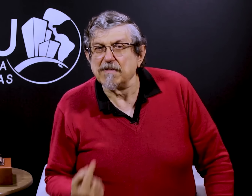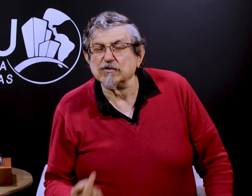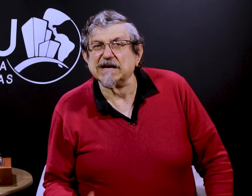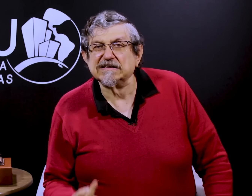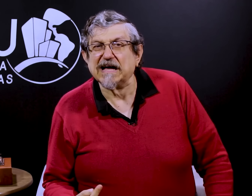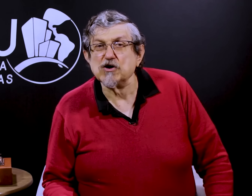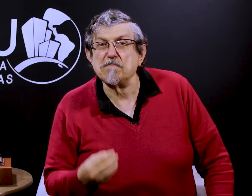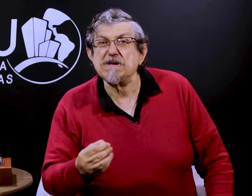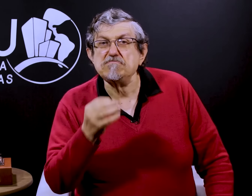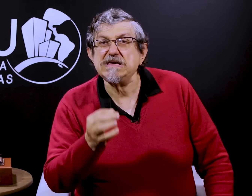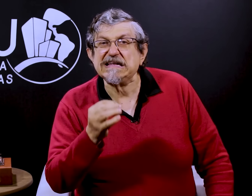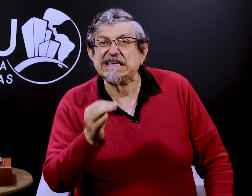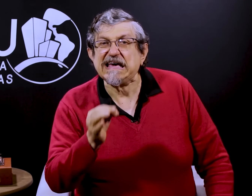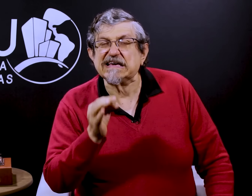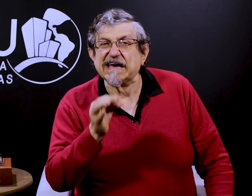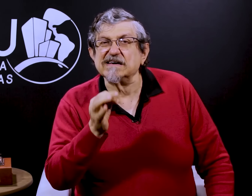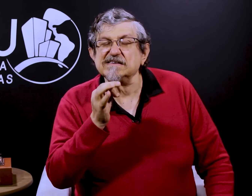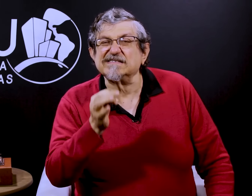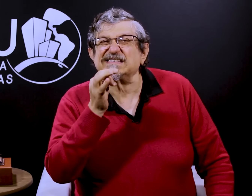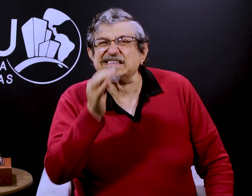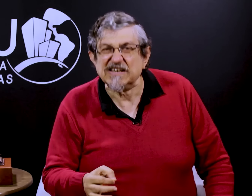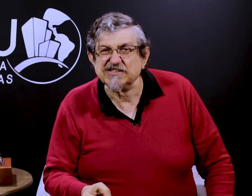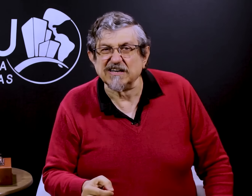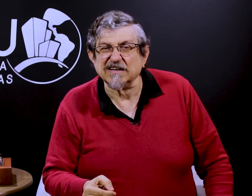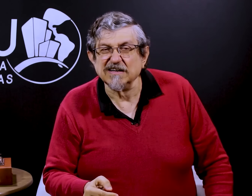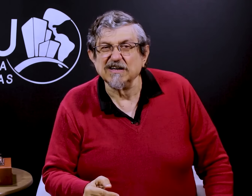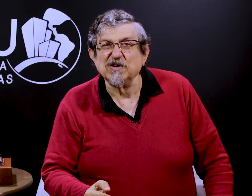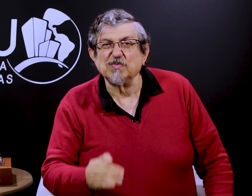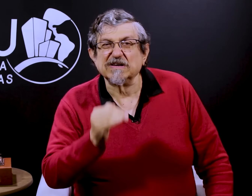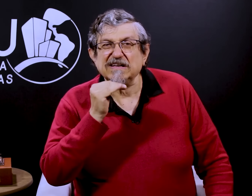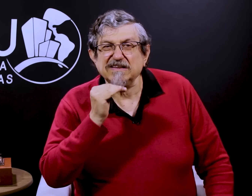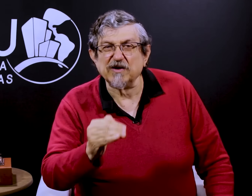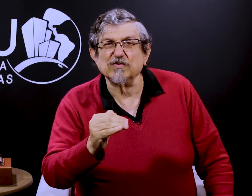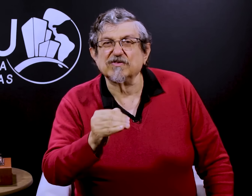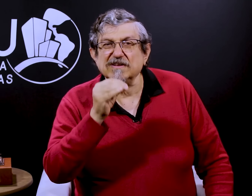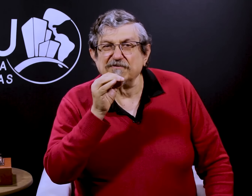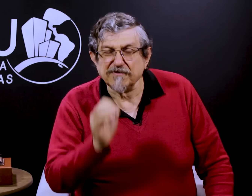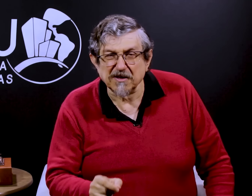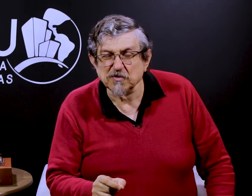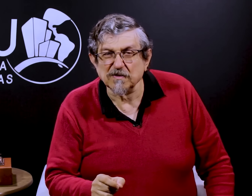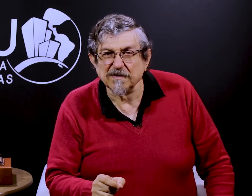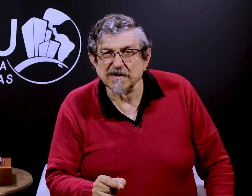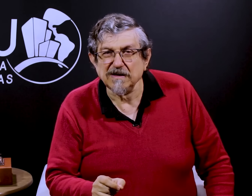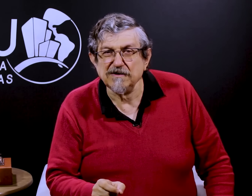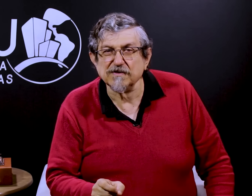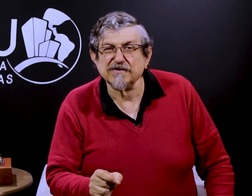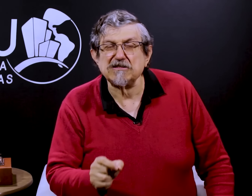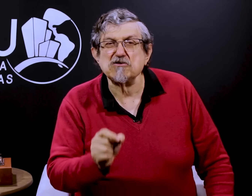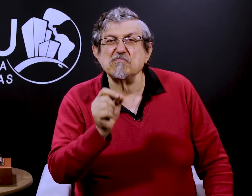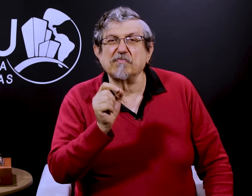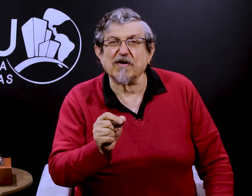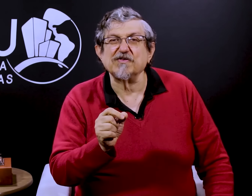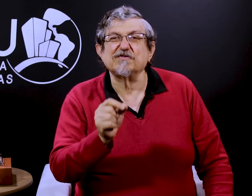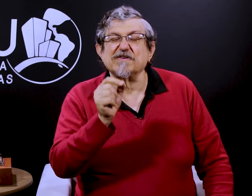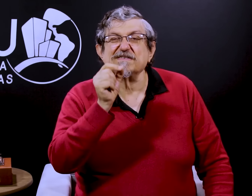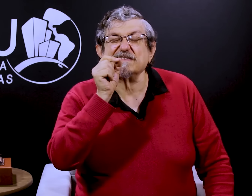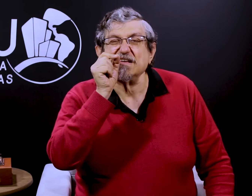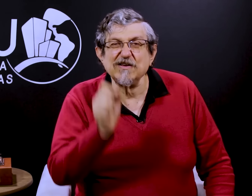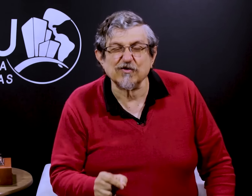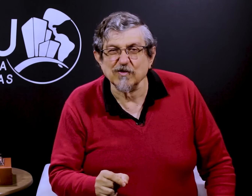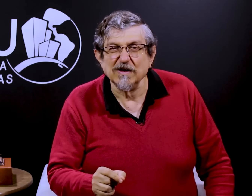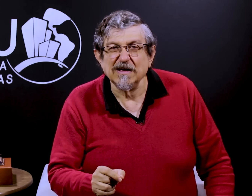para maltratar e oprimir quem quer que seja porque Deus tá vendo e você não pode